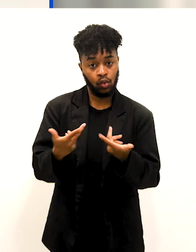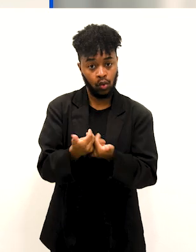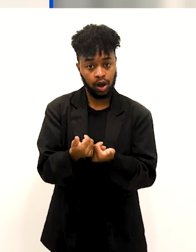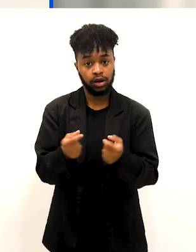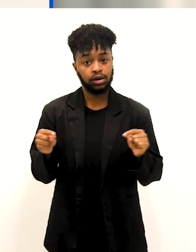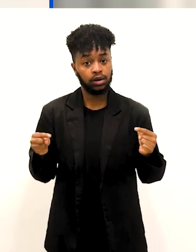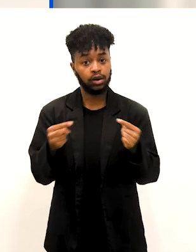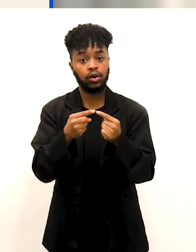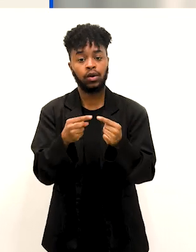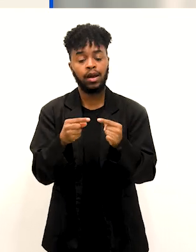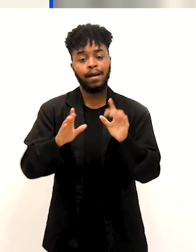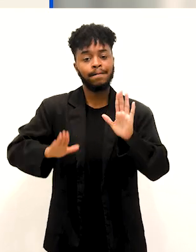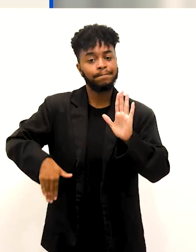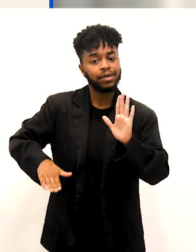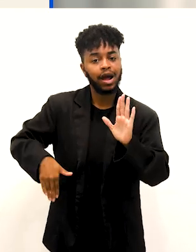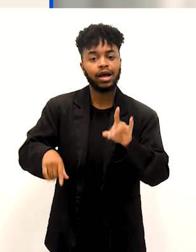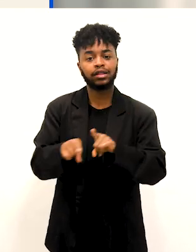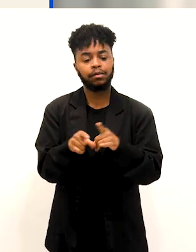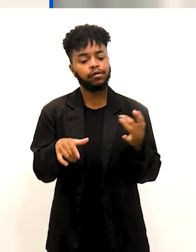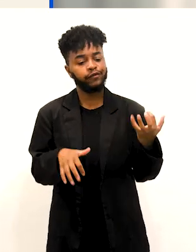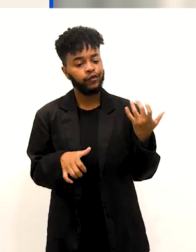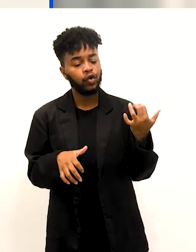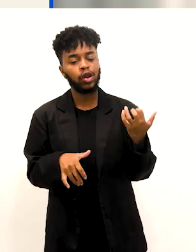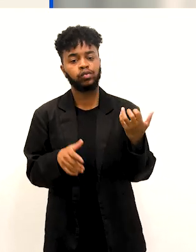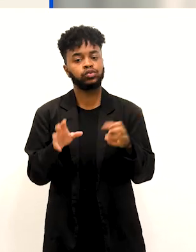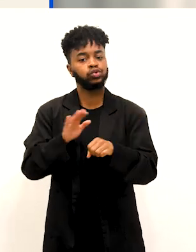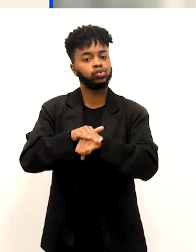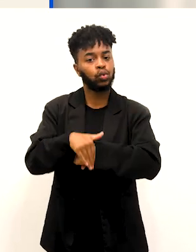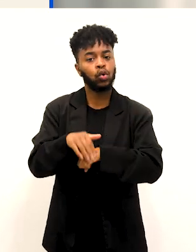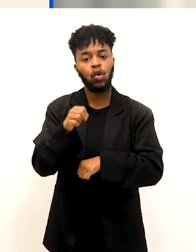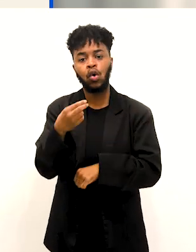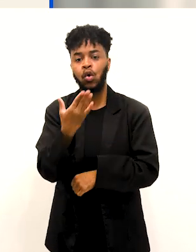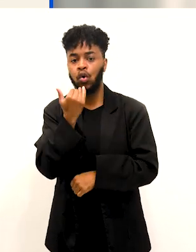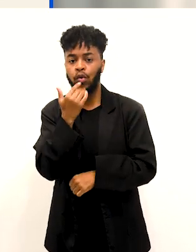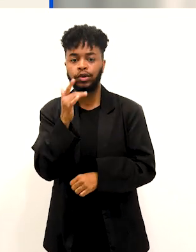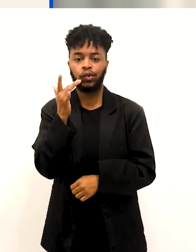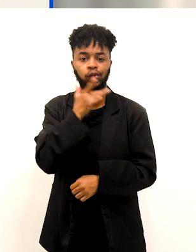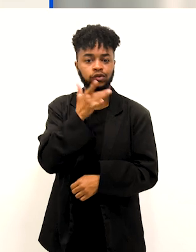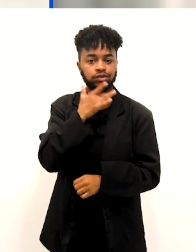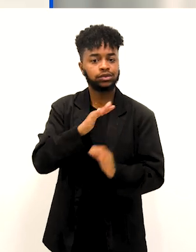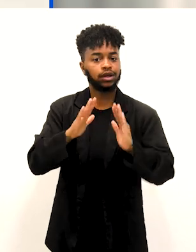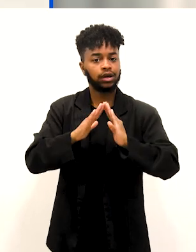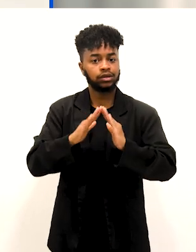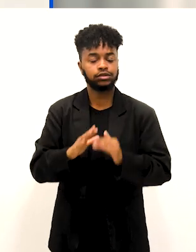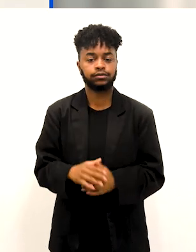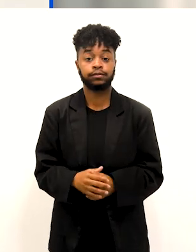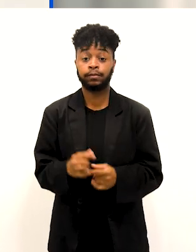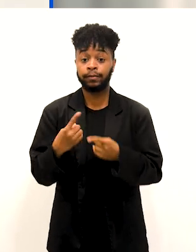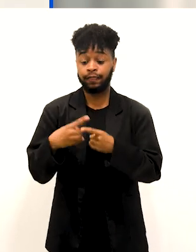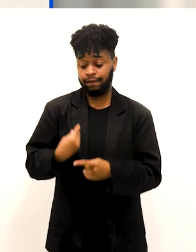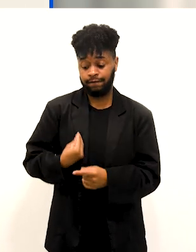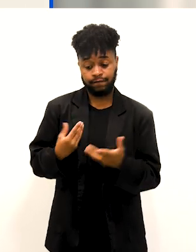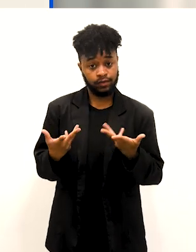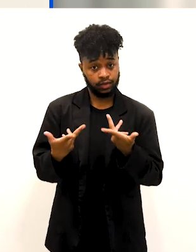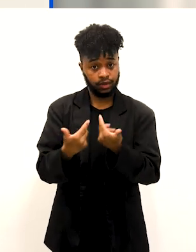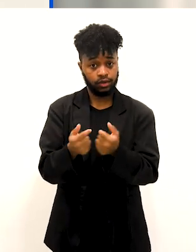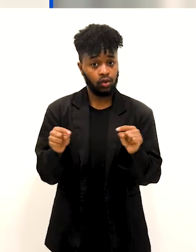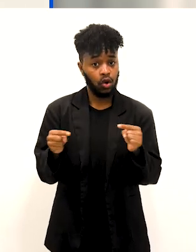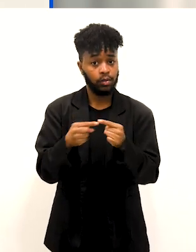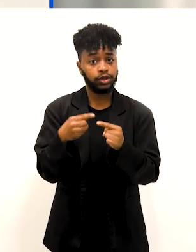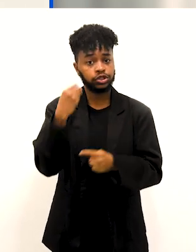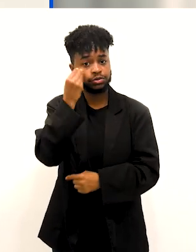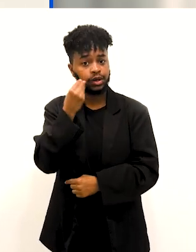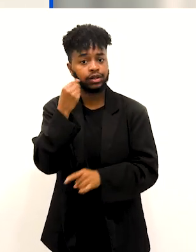vida ela está na beira da praia, ela está no violão na noite, ela está numa comida bem feita em casa. A qualidade de vida está